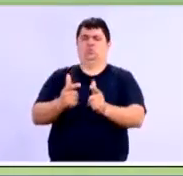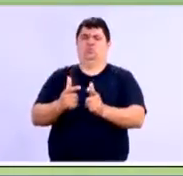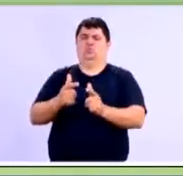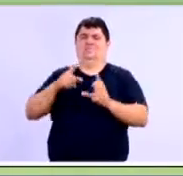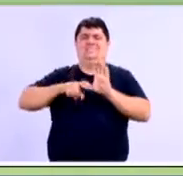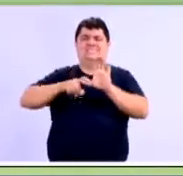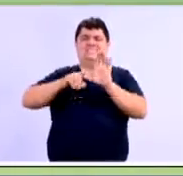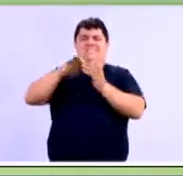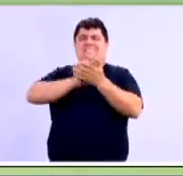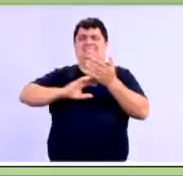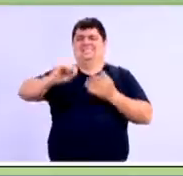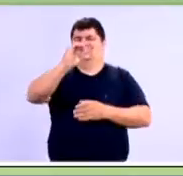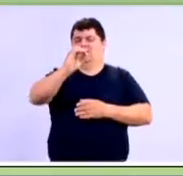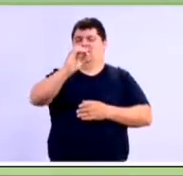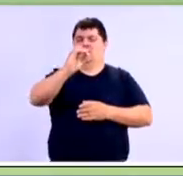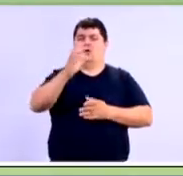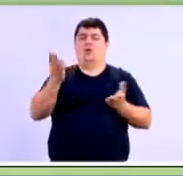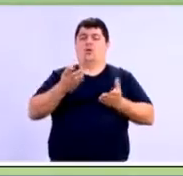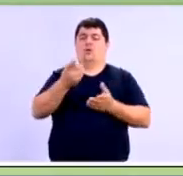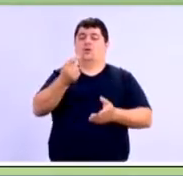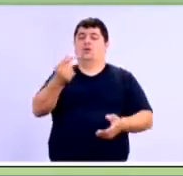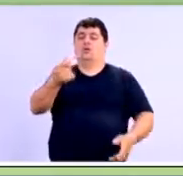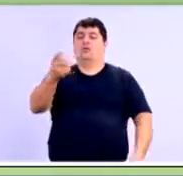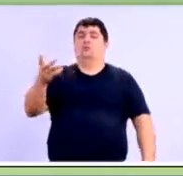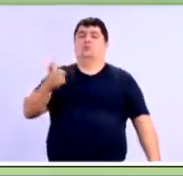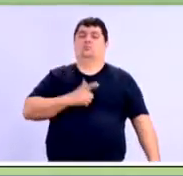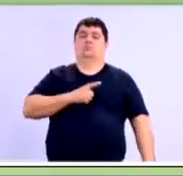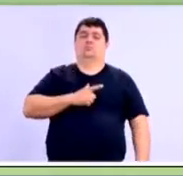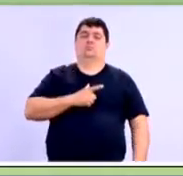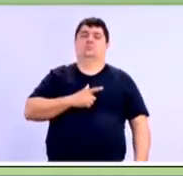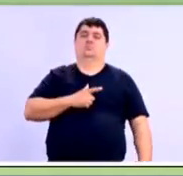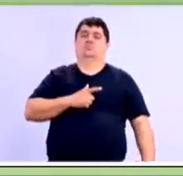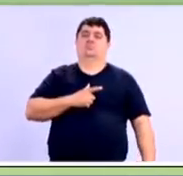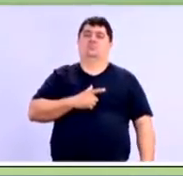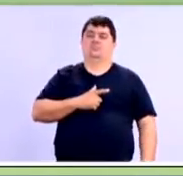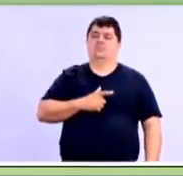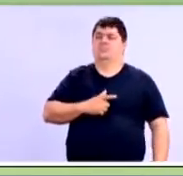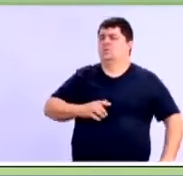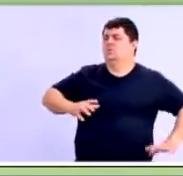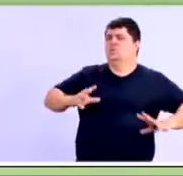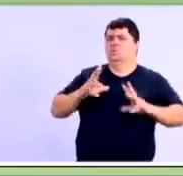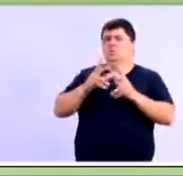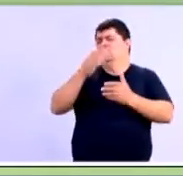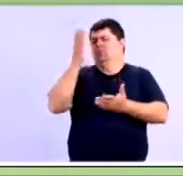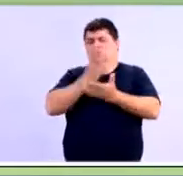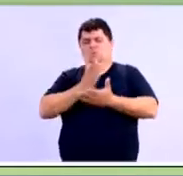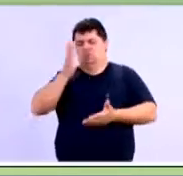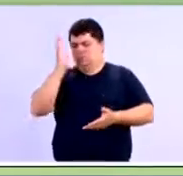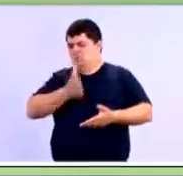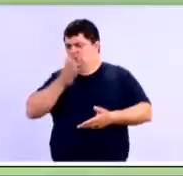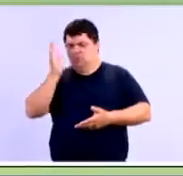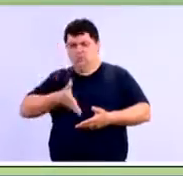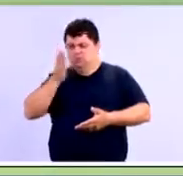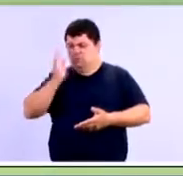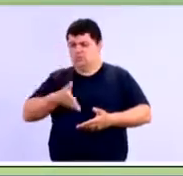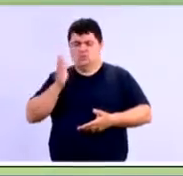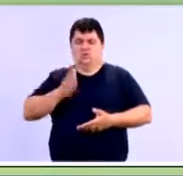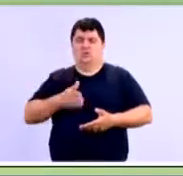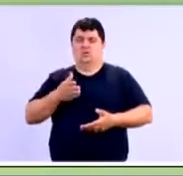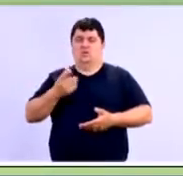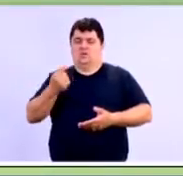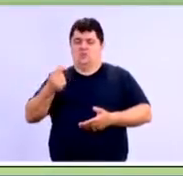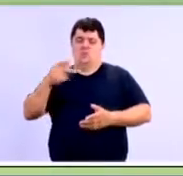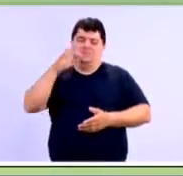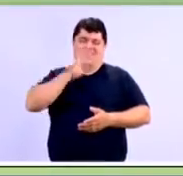despesas com funcionários, com aluguel, com propaganda, e é o que vai sobrar